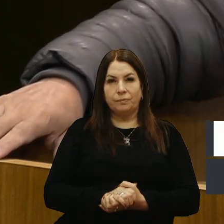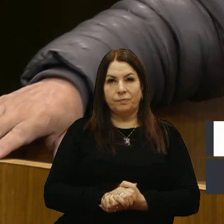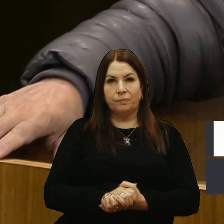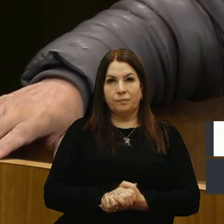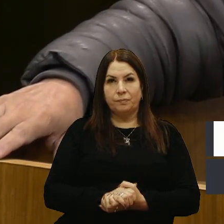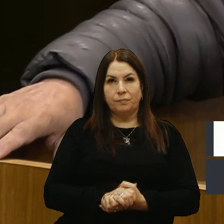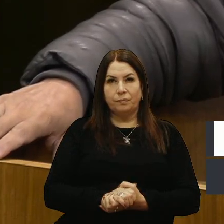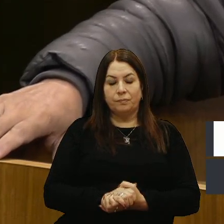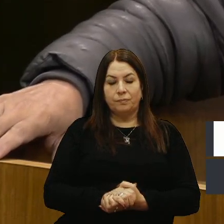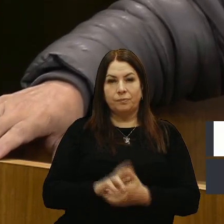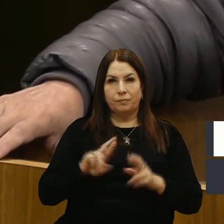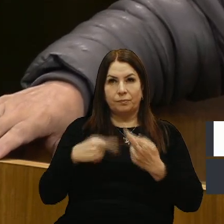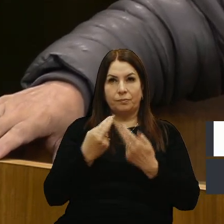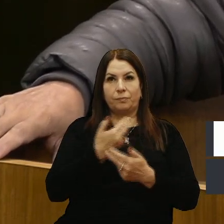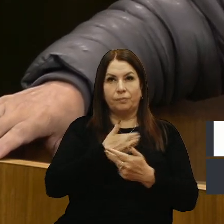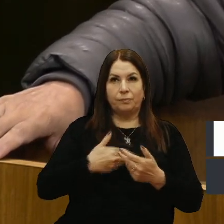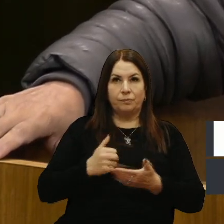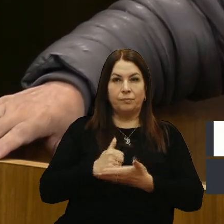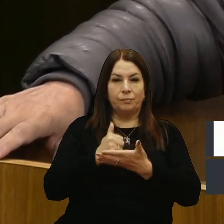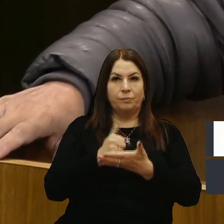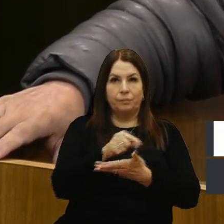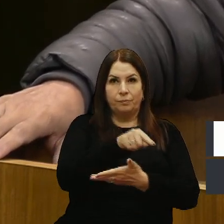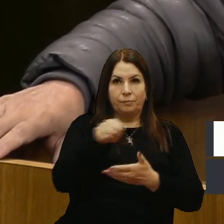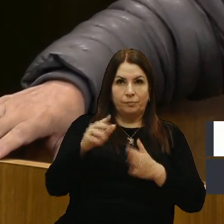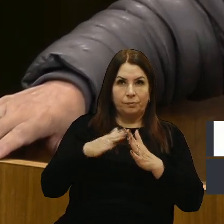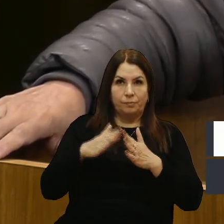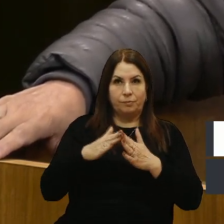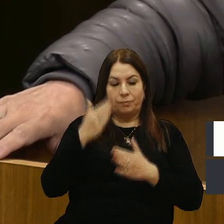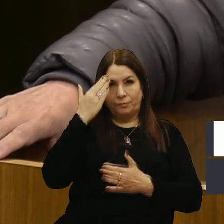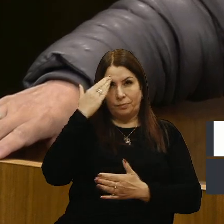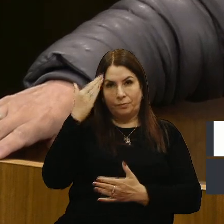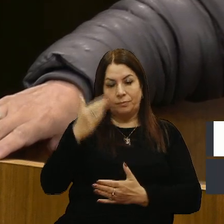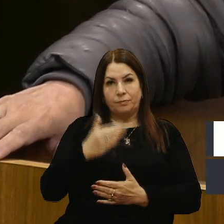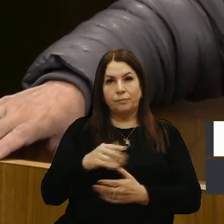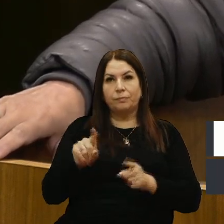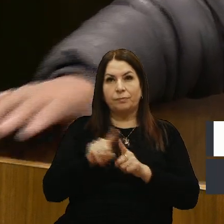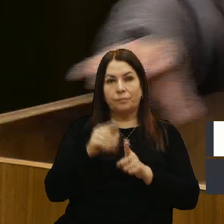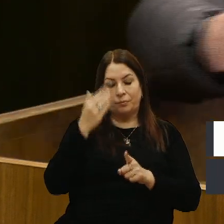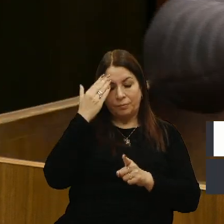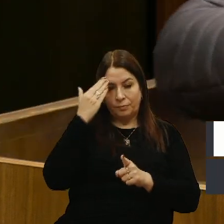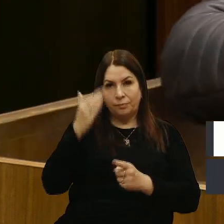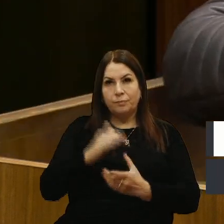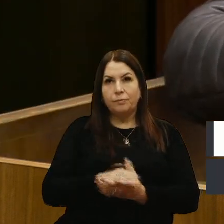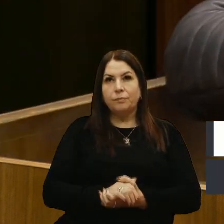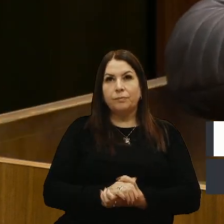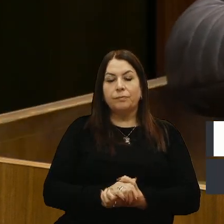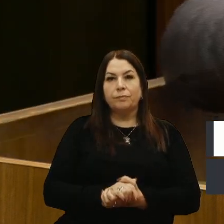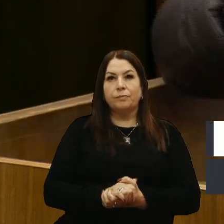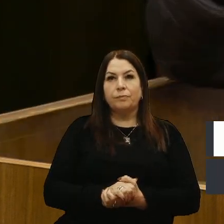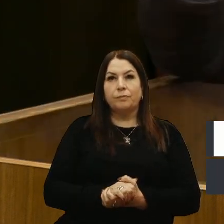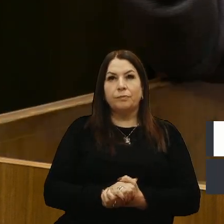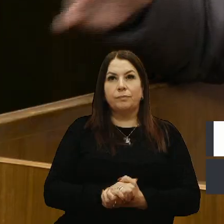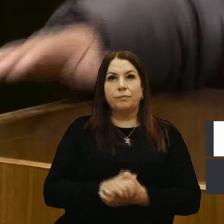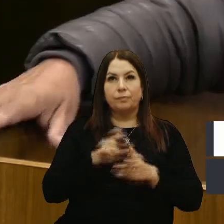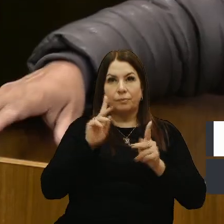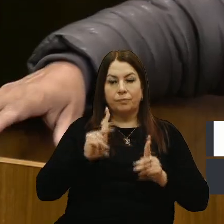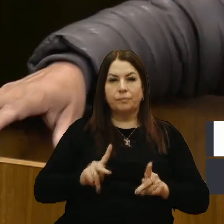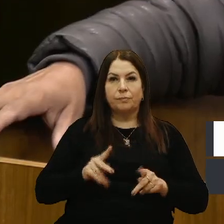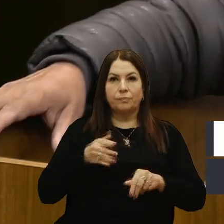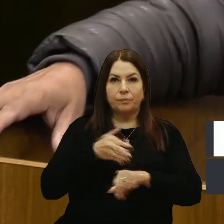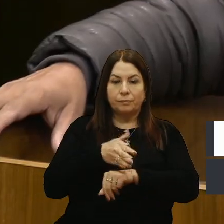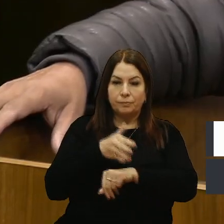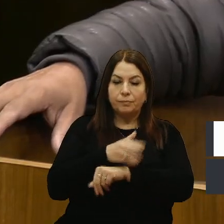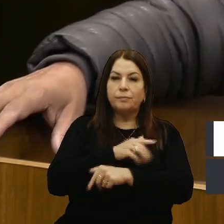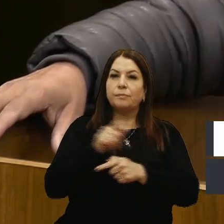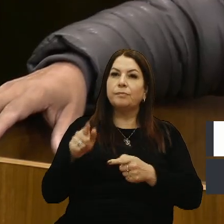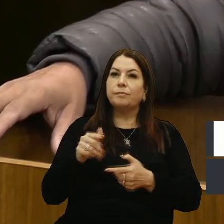na nossa audiência pública, todo o apoio que a gente teve desta casa. Muito obrigado, gente. Quero agradecer aqui as pessoas que